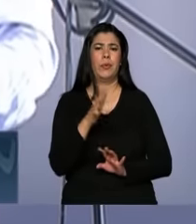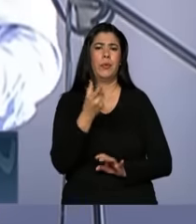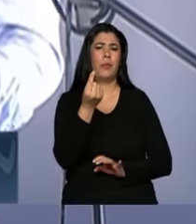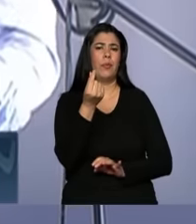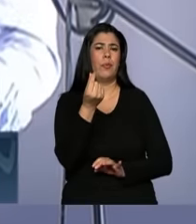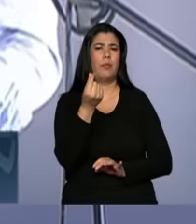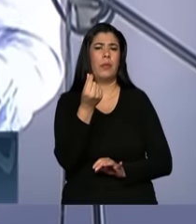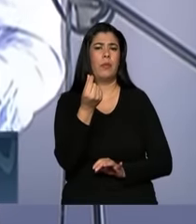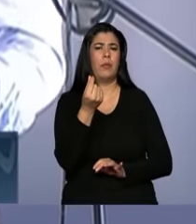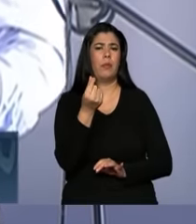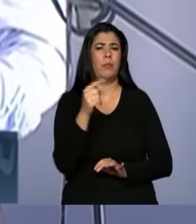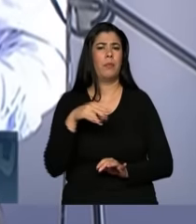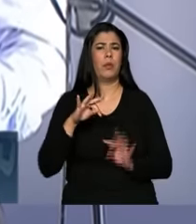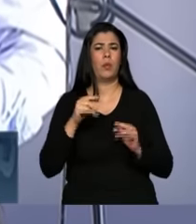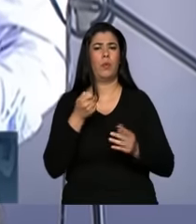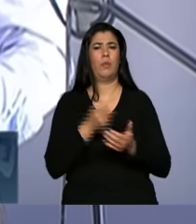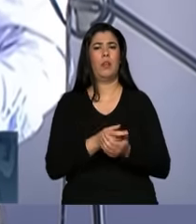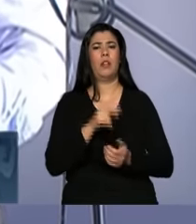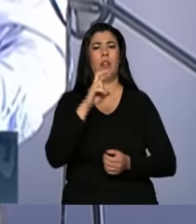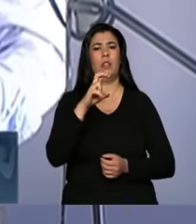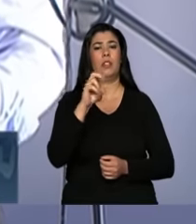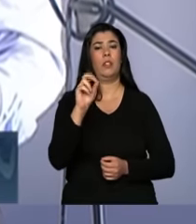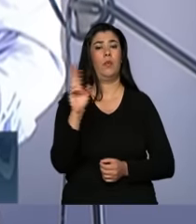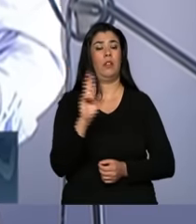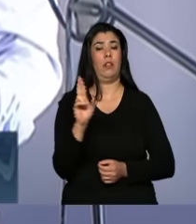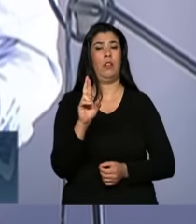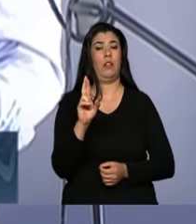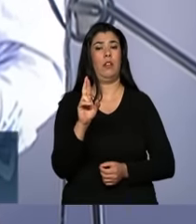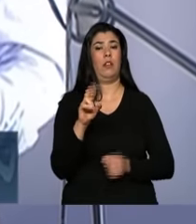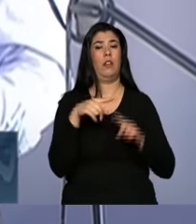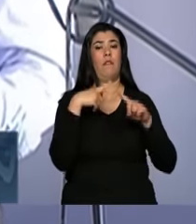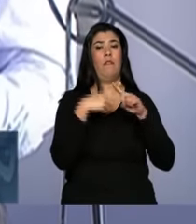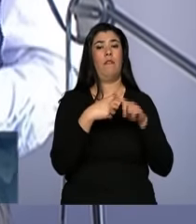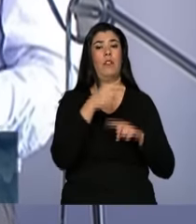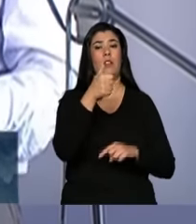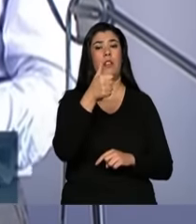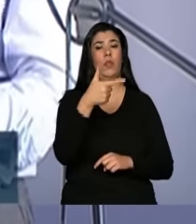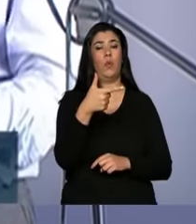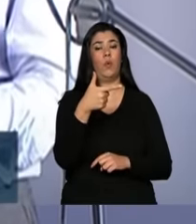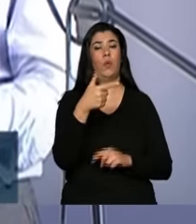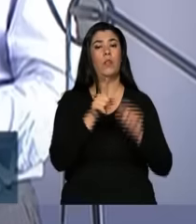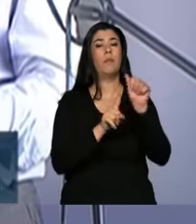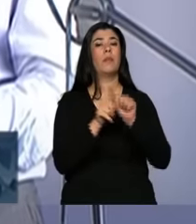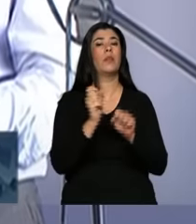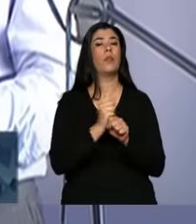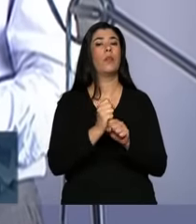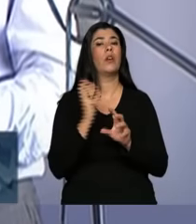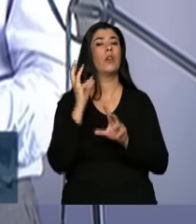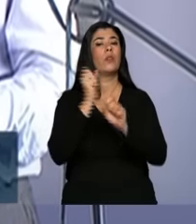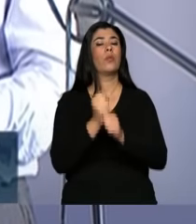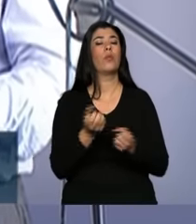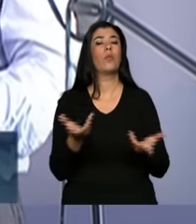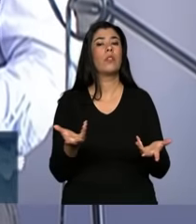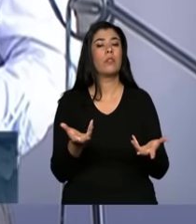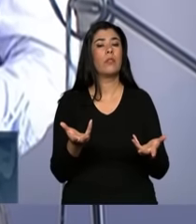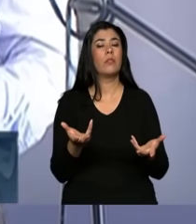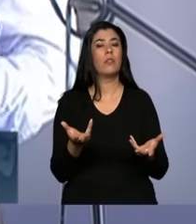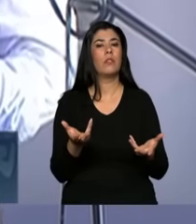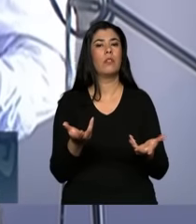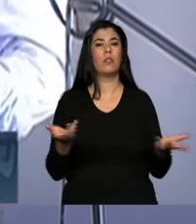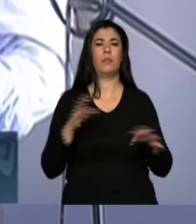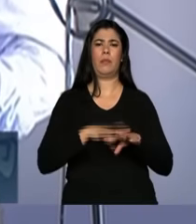será de R$ 50. R$ 50 vezes 12 meses no ano, quanto é que dá?